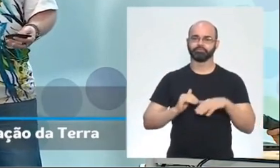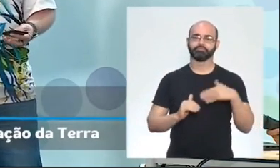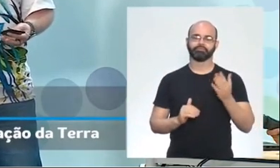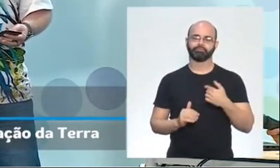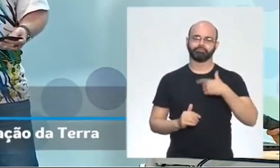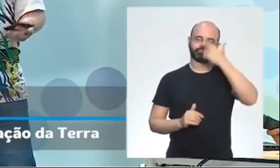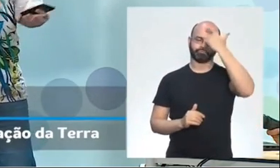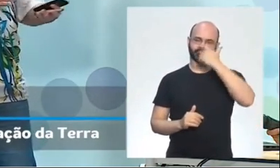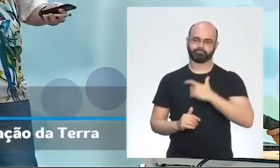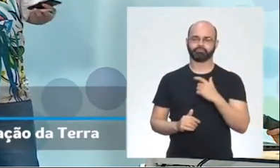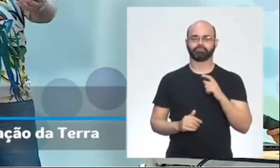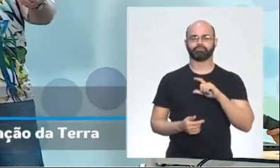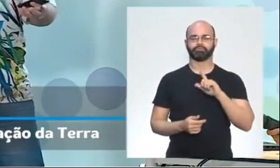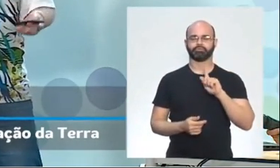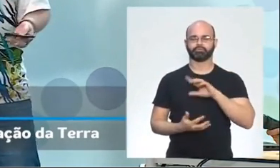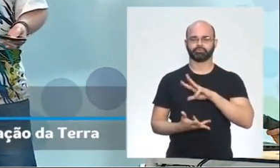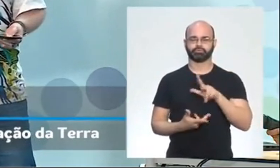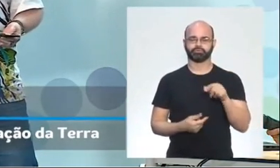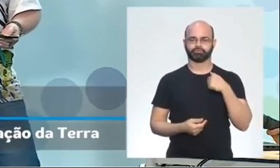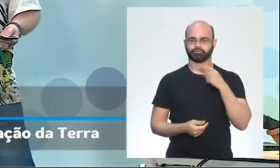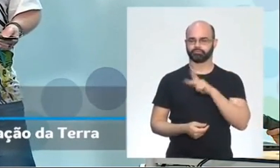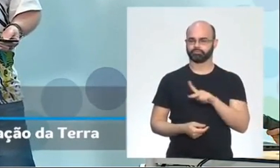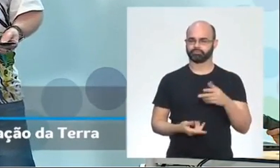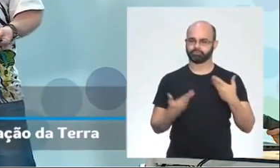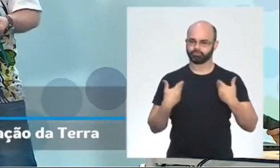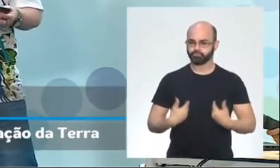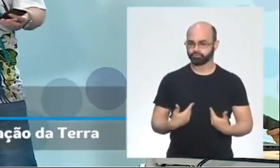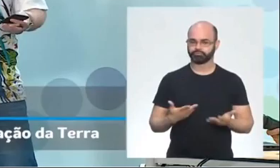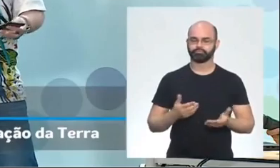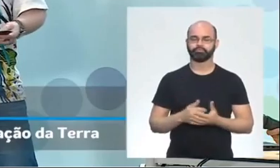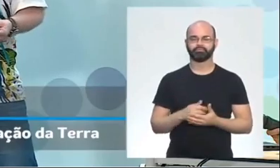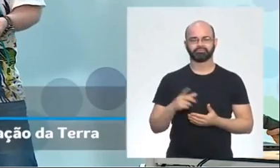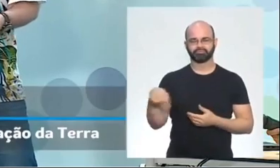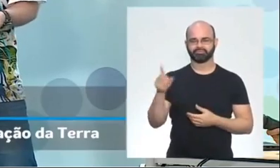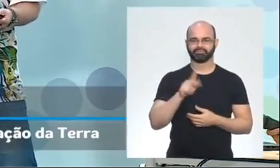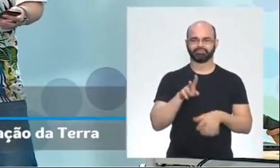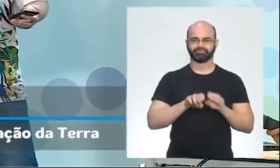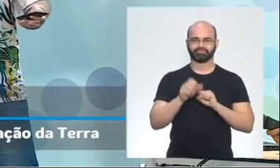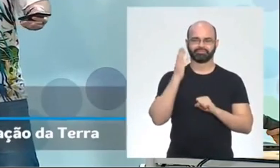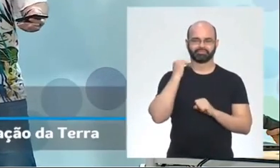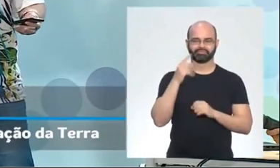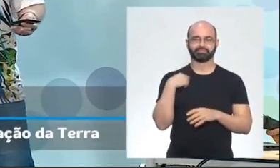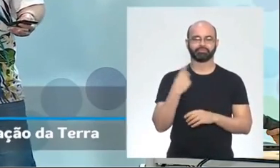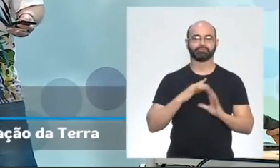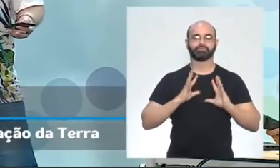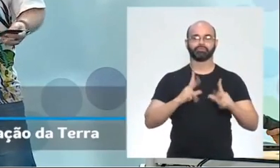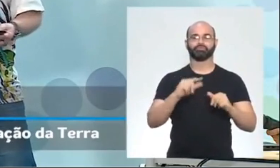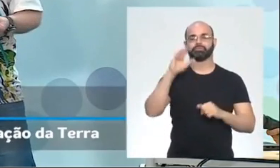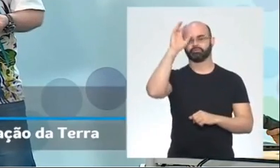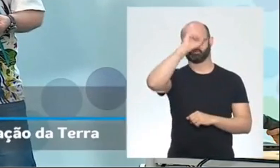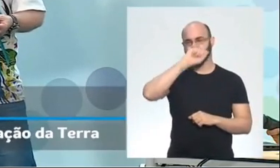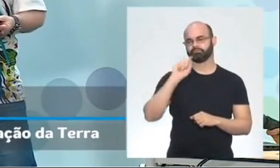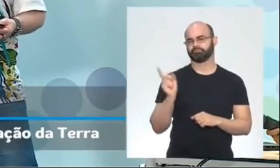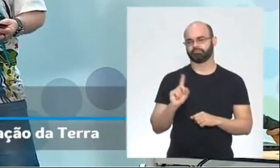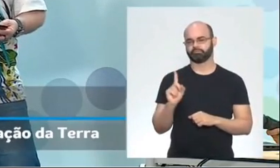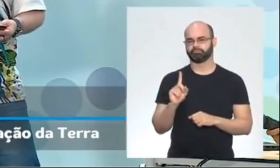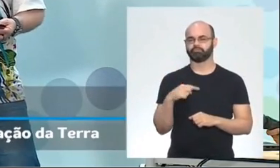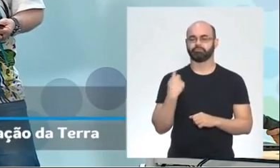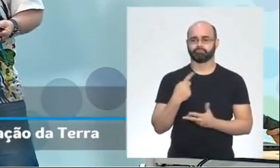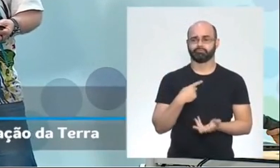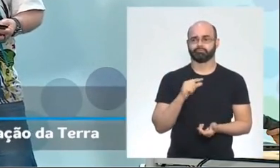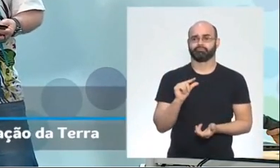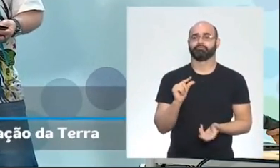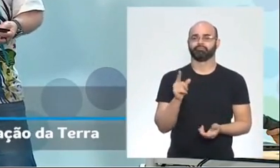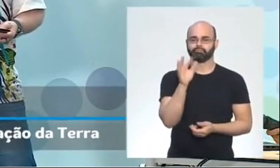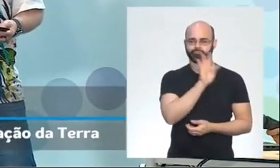professor de geografia, e vocês sabem disso, os professores sabem disso quando se formaram, nós não aprendemos tudo. Nós aprendemos, por sinal, pouco